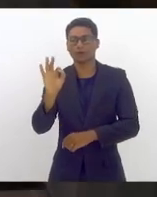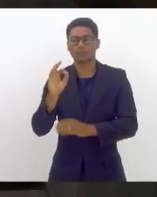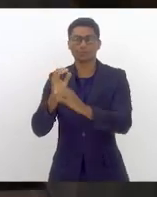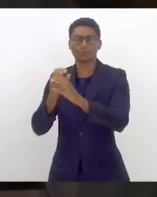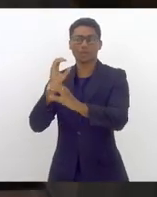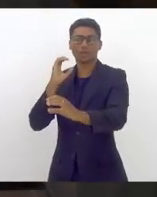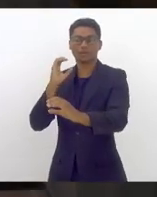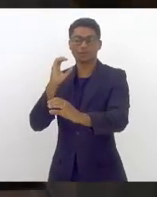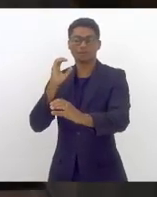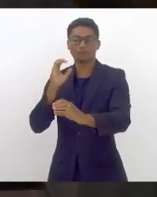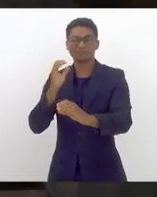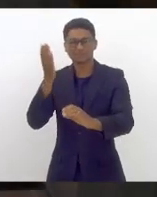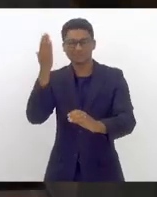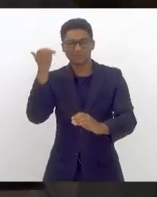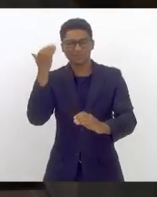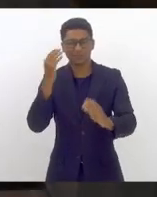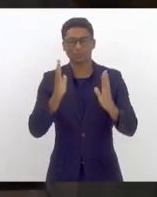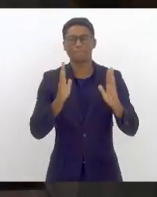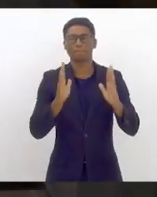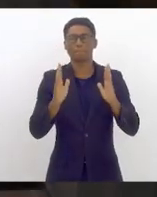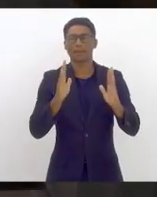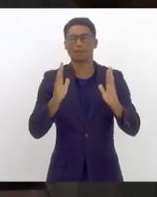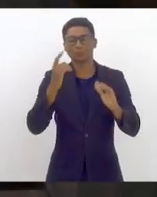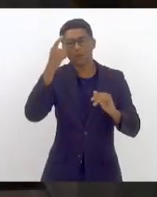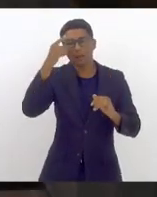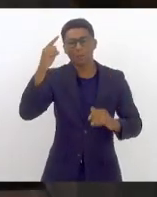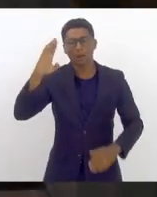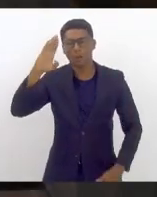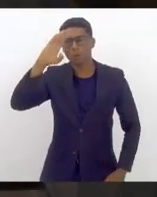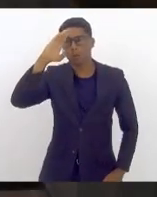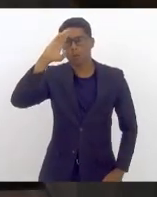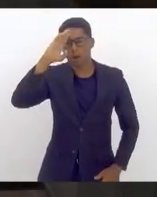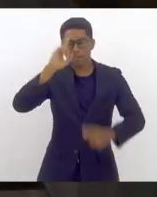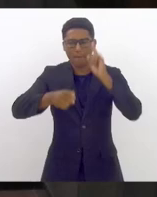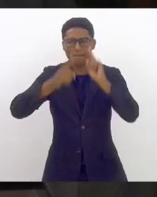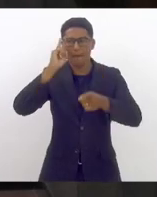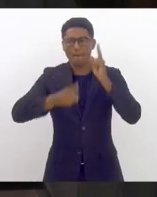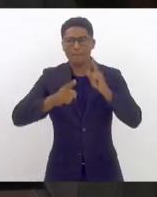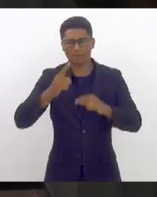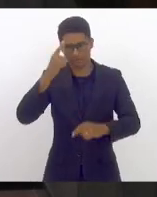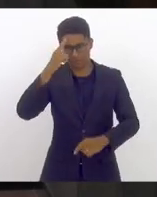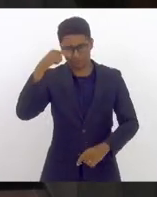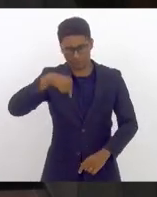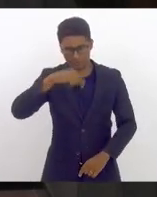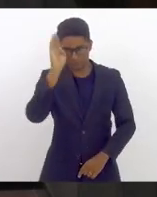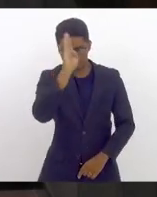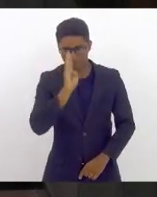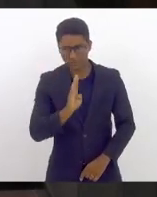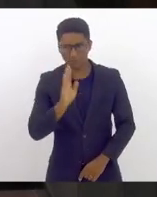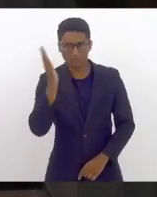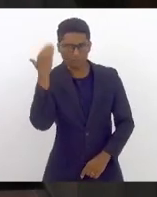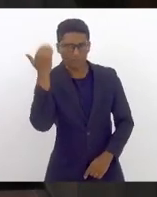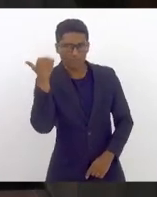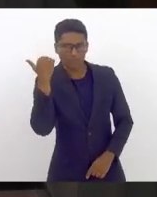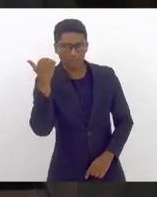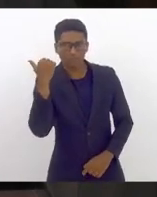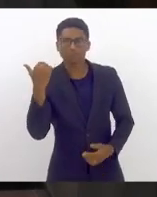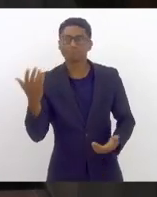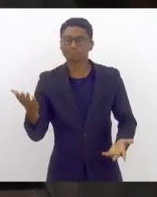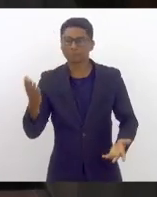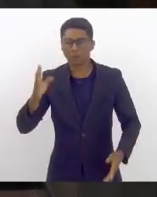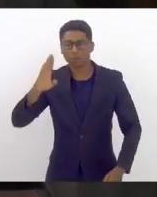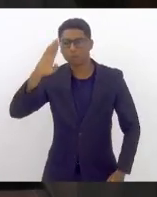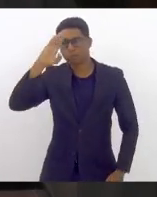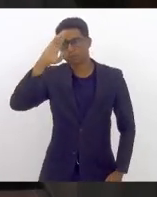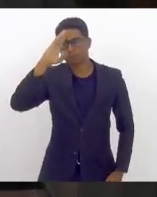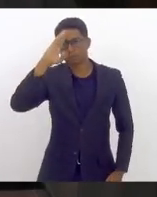da luta contra a ditadura que havia sido instalada nesse país com